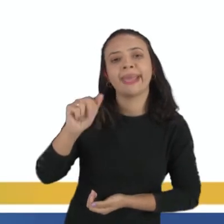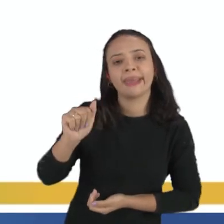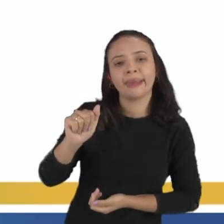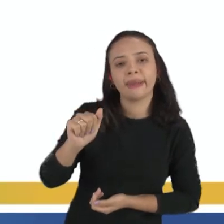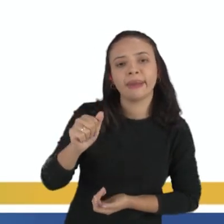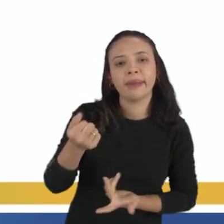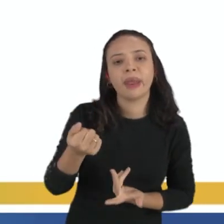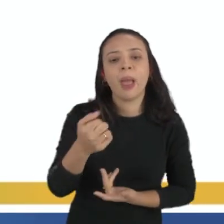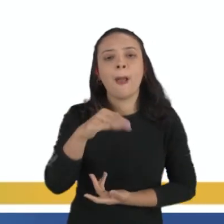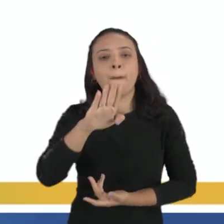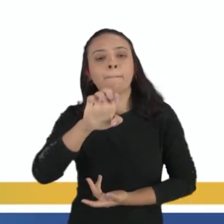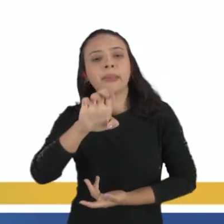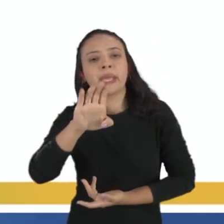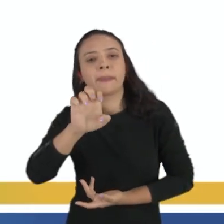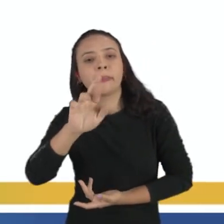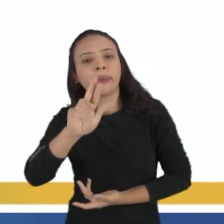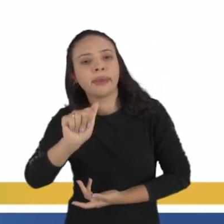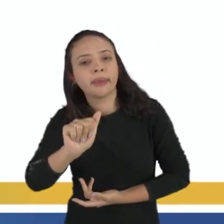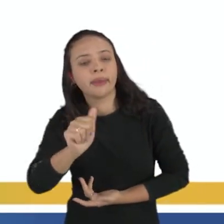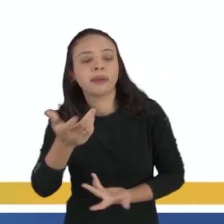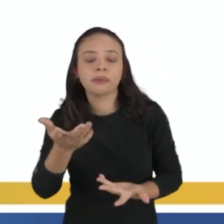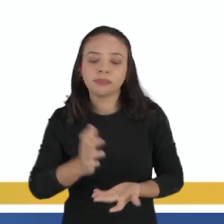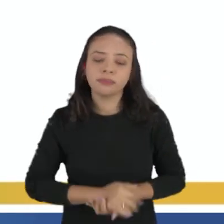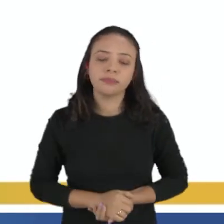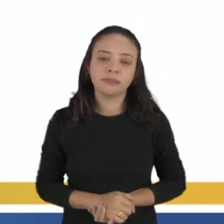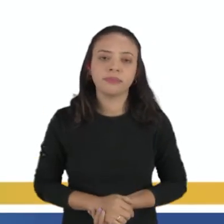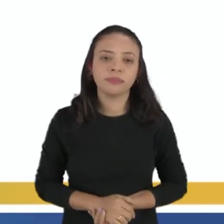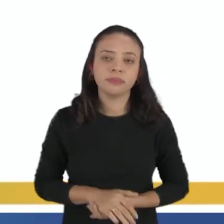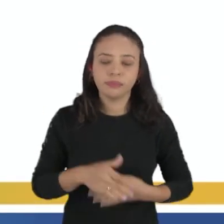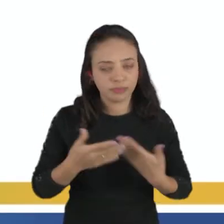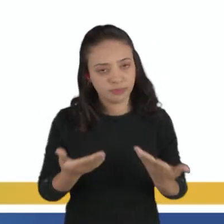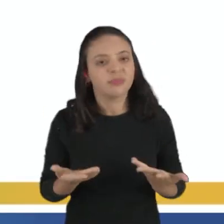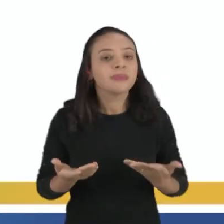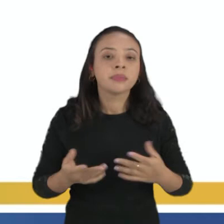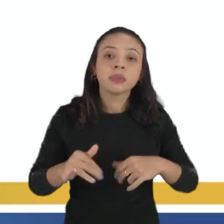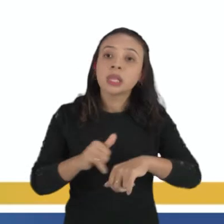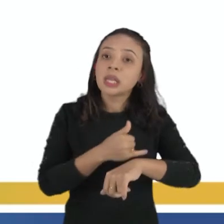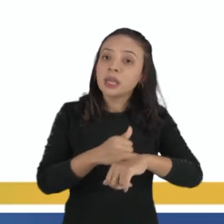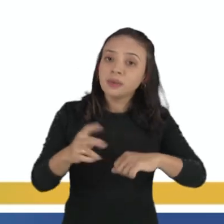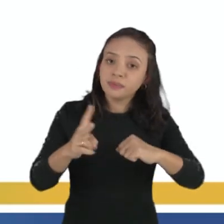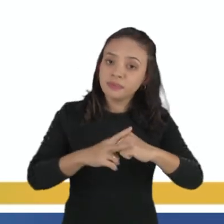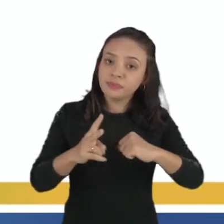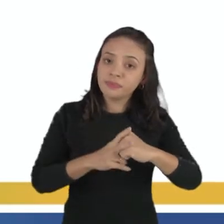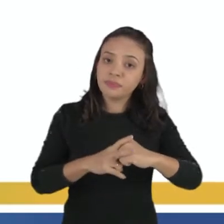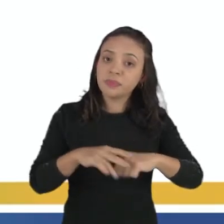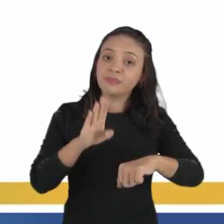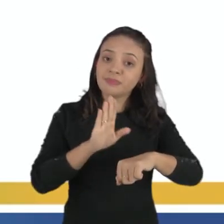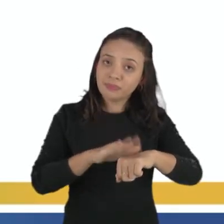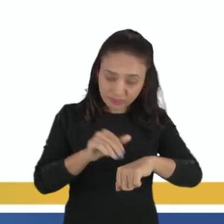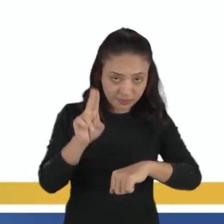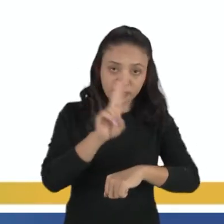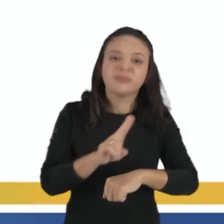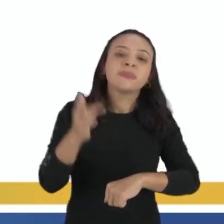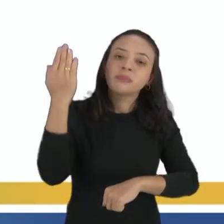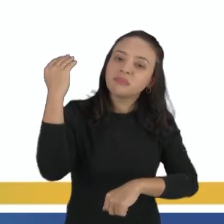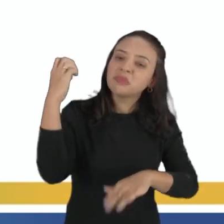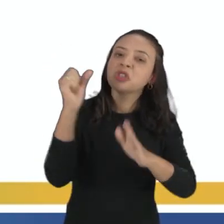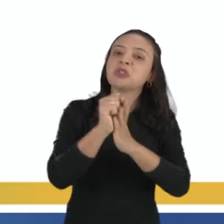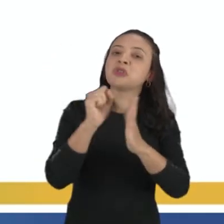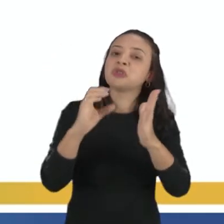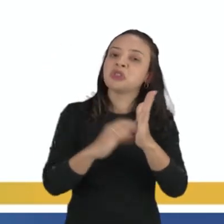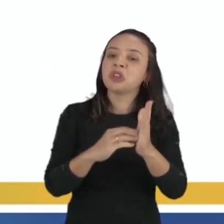fizera, bebera, permanecera. Essas formas verbais, elas eram mais usadas no século